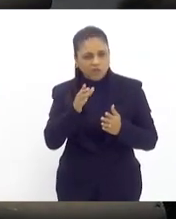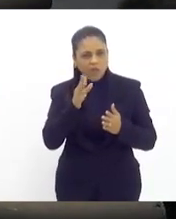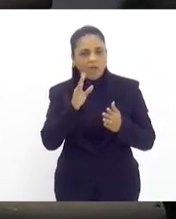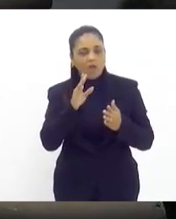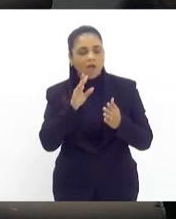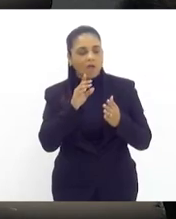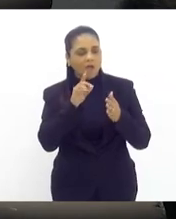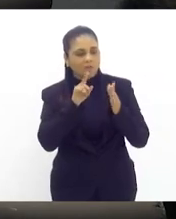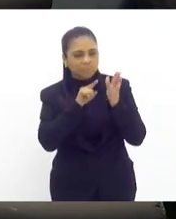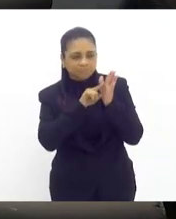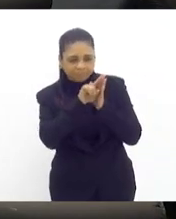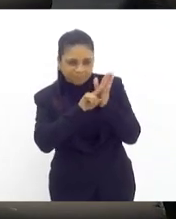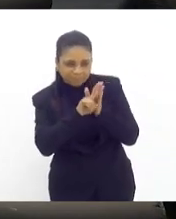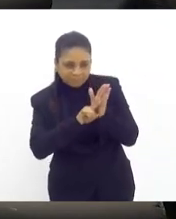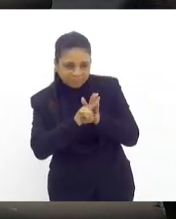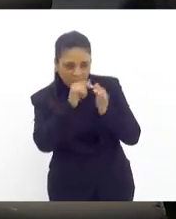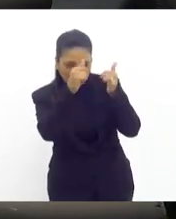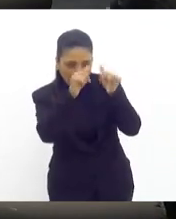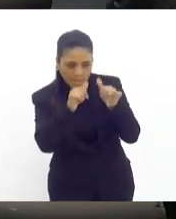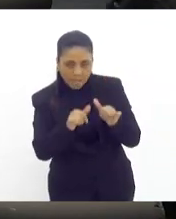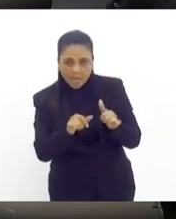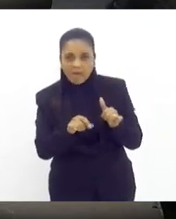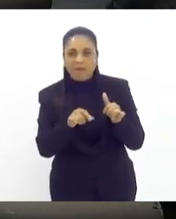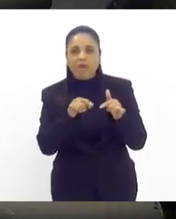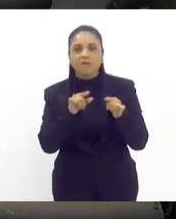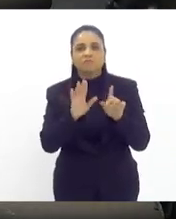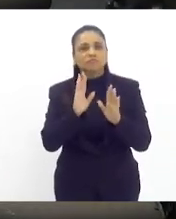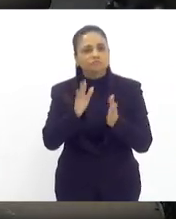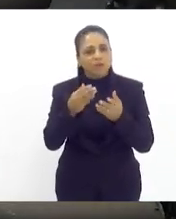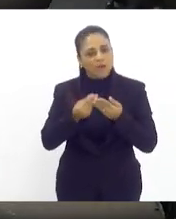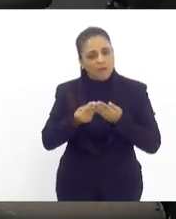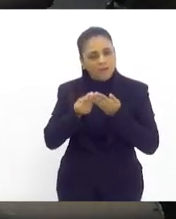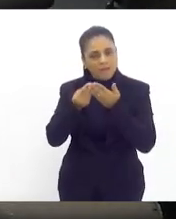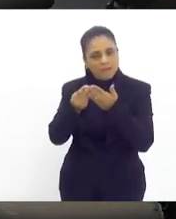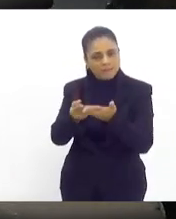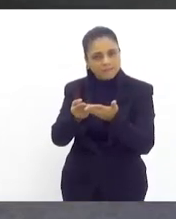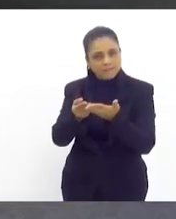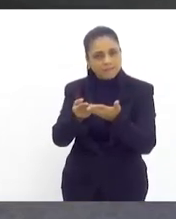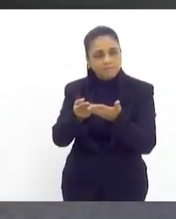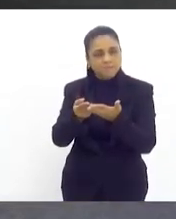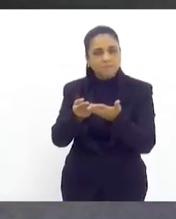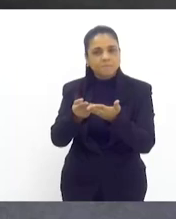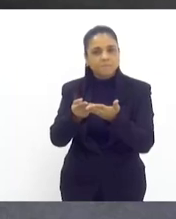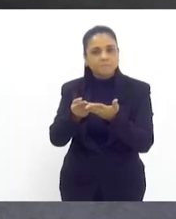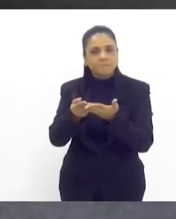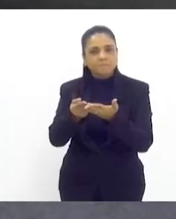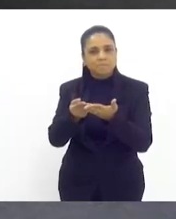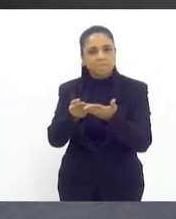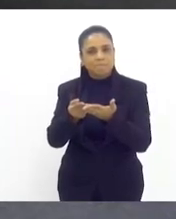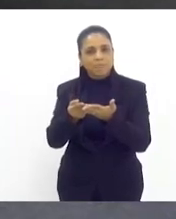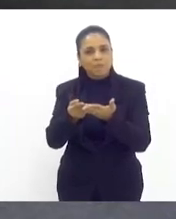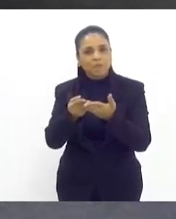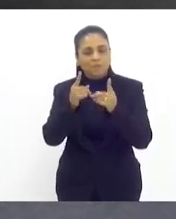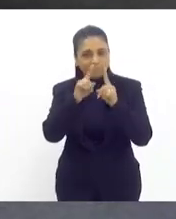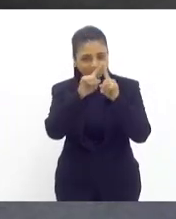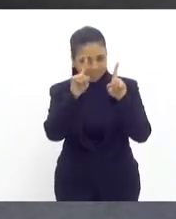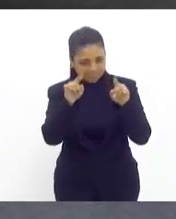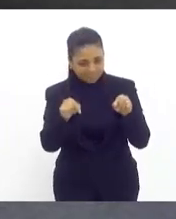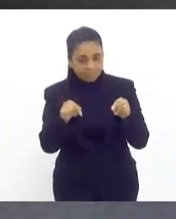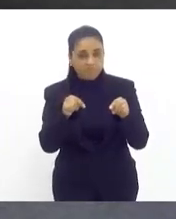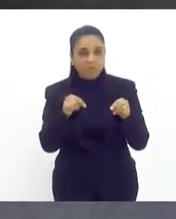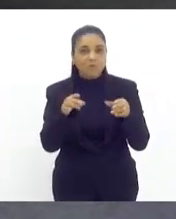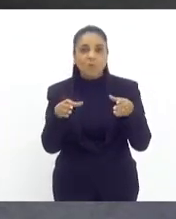a sua indicação já me permite dizer que a sogra já recebeu em algum momento o corpo de servidores de